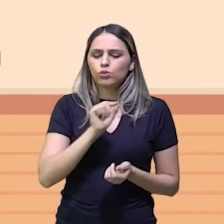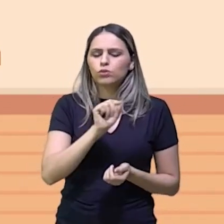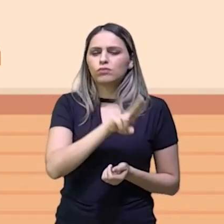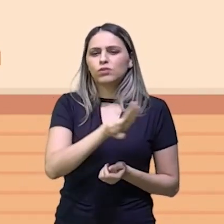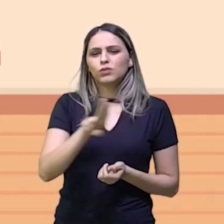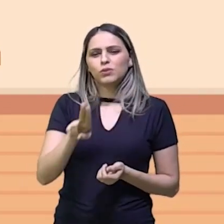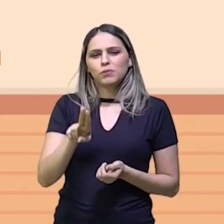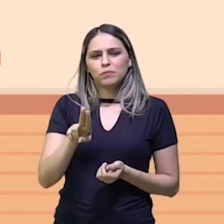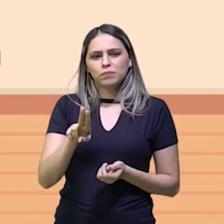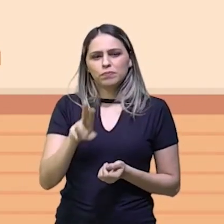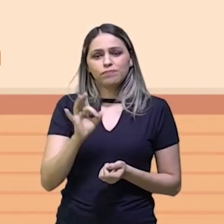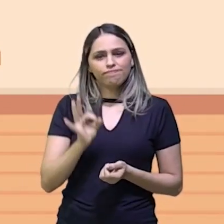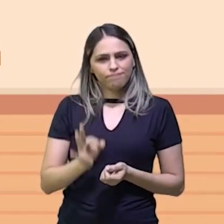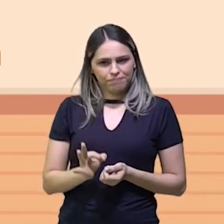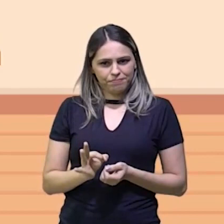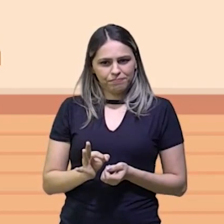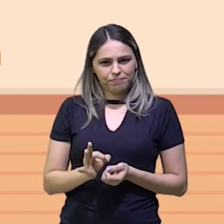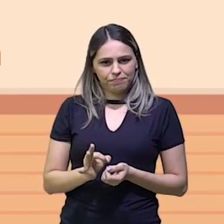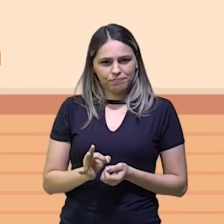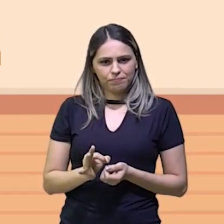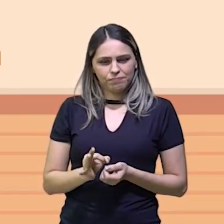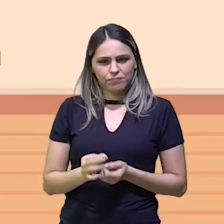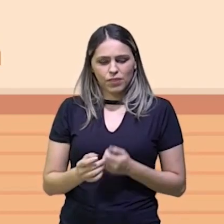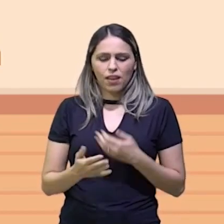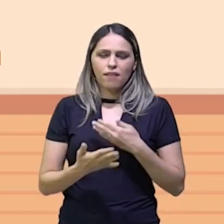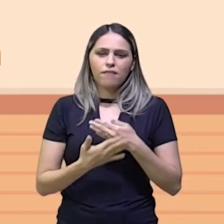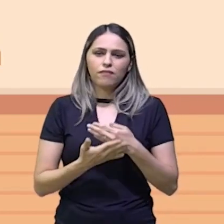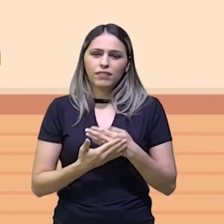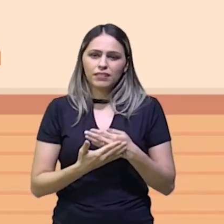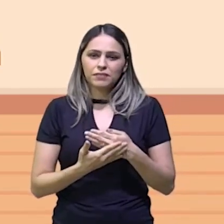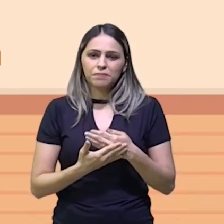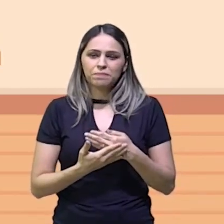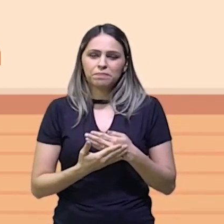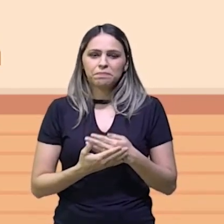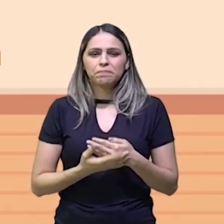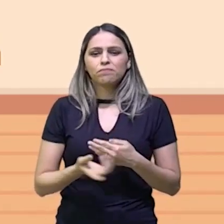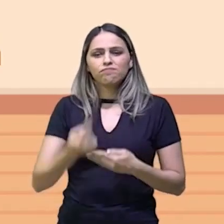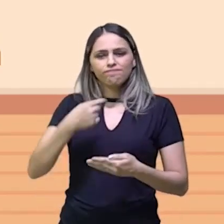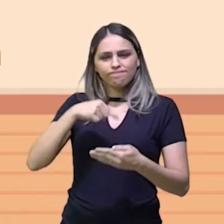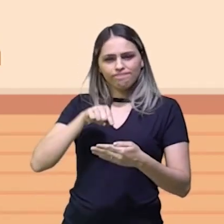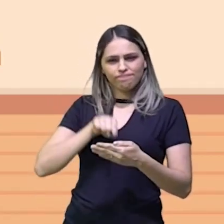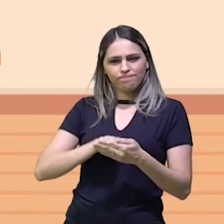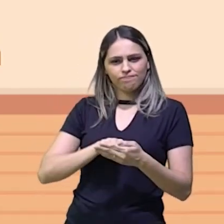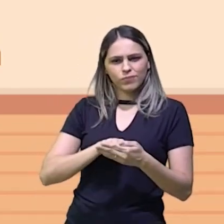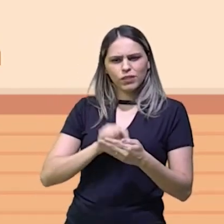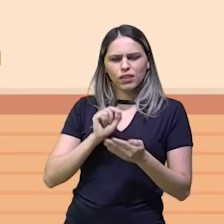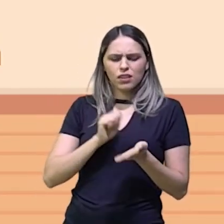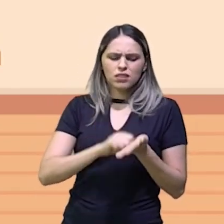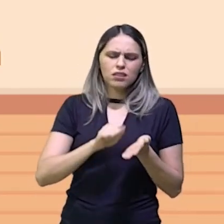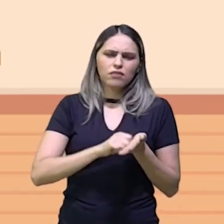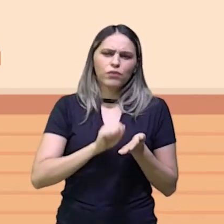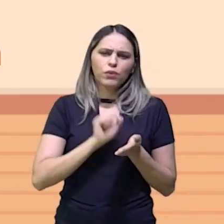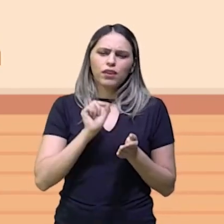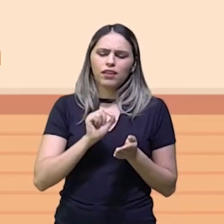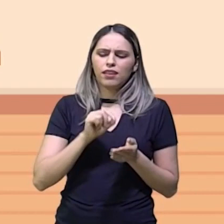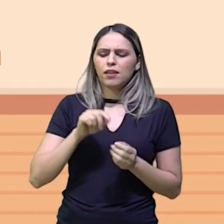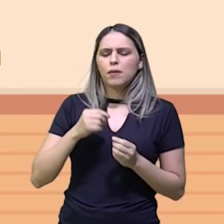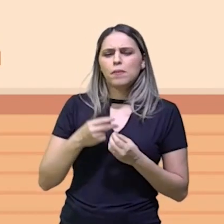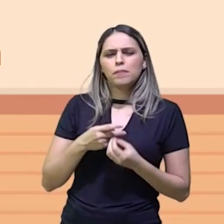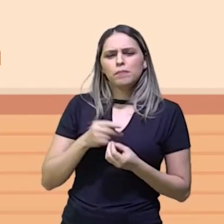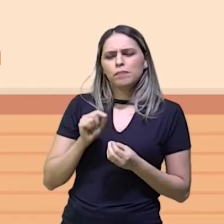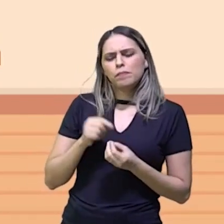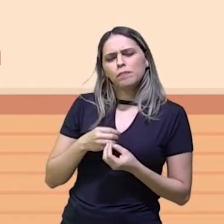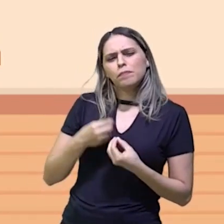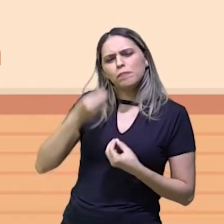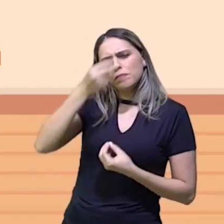remetente, no lugar do remetente, certo? Que é a parte da frente da carta. Atrás você vai colocar o destinatário, que